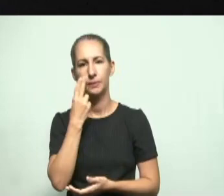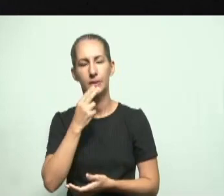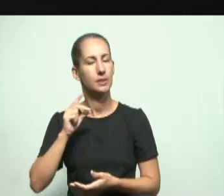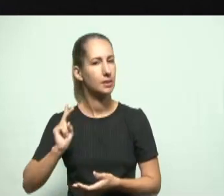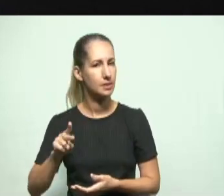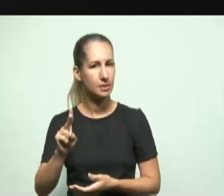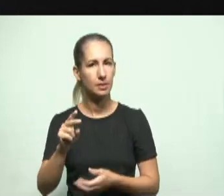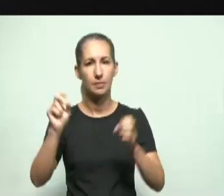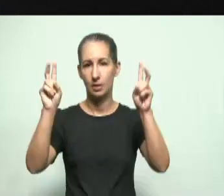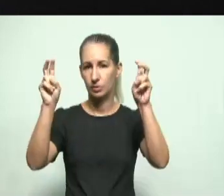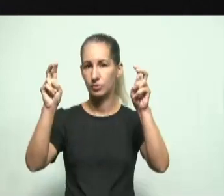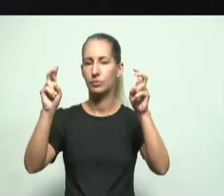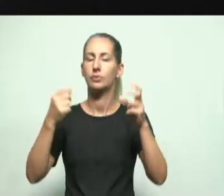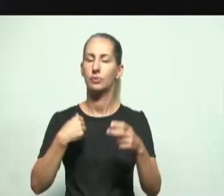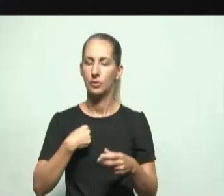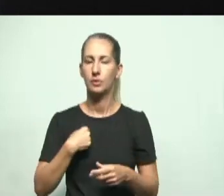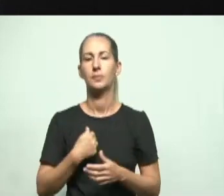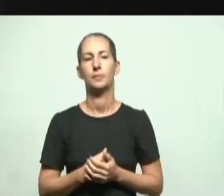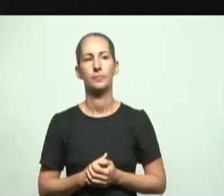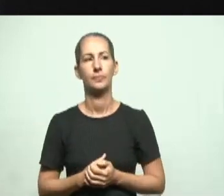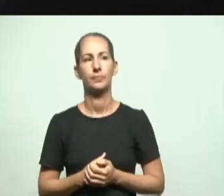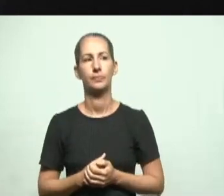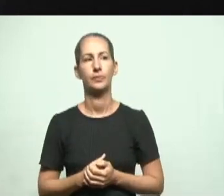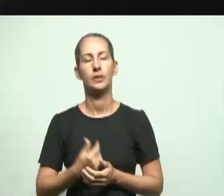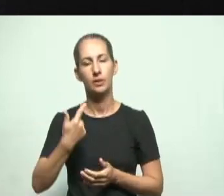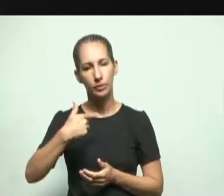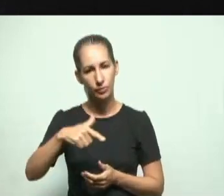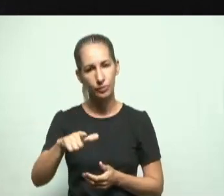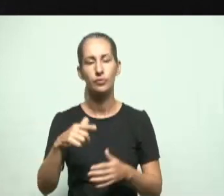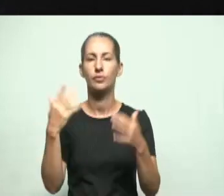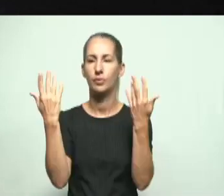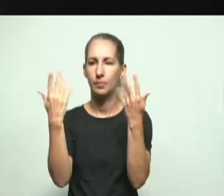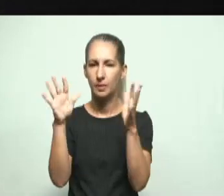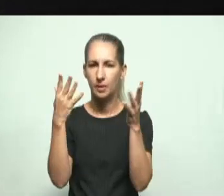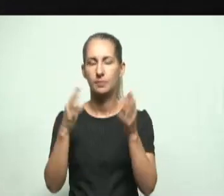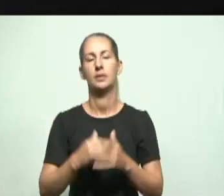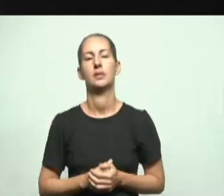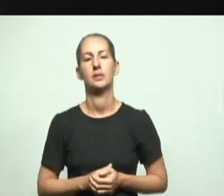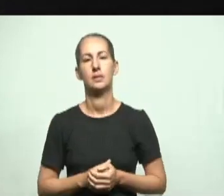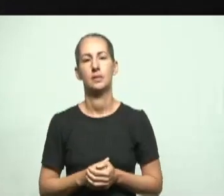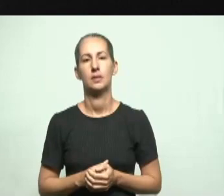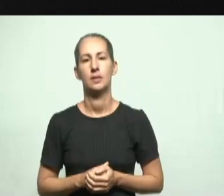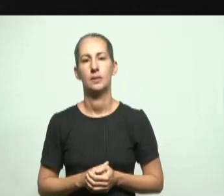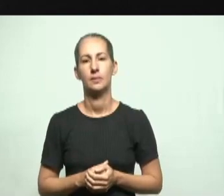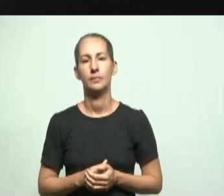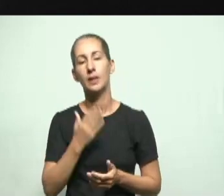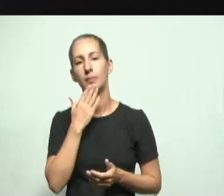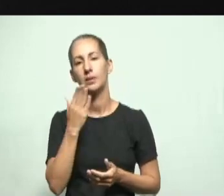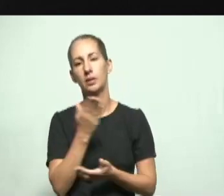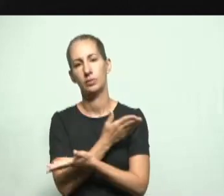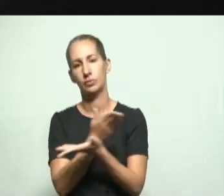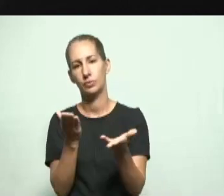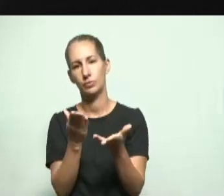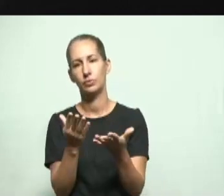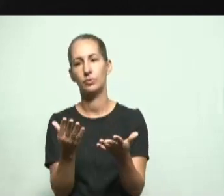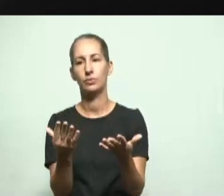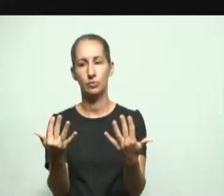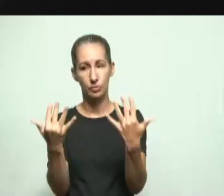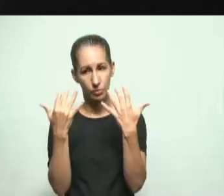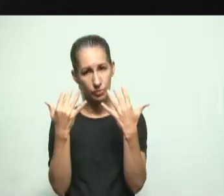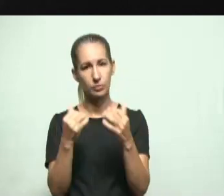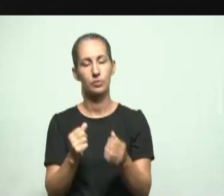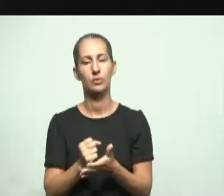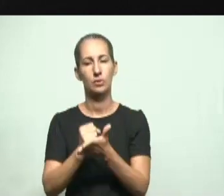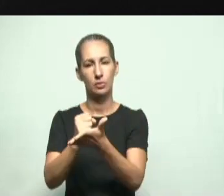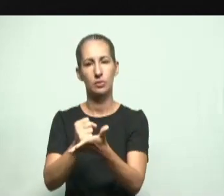sempre que esse assunto surge, eu faço questão de reiterar, de parabenizar e de pedir a todo mundo, chamar a todo mundo que